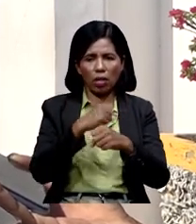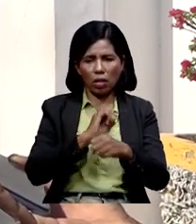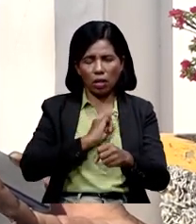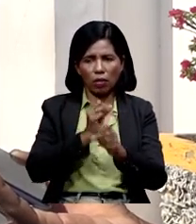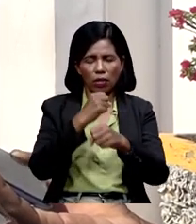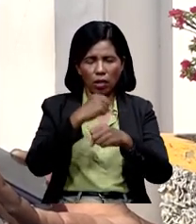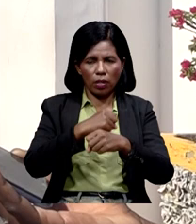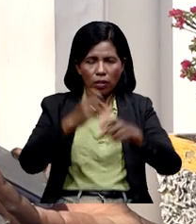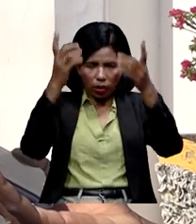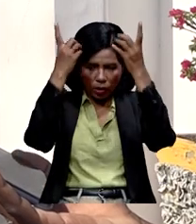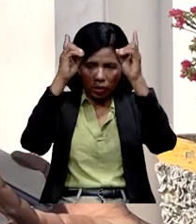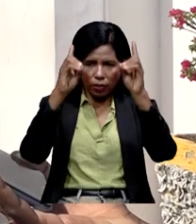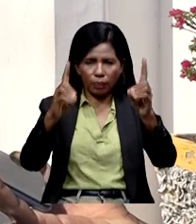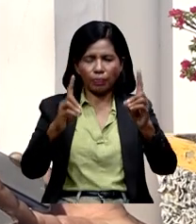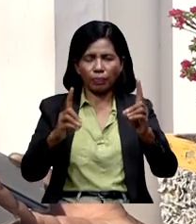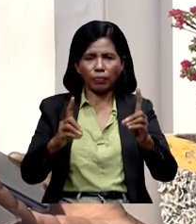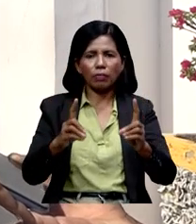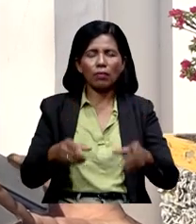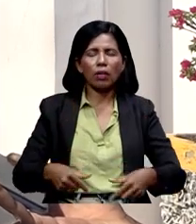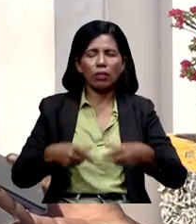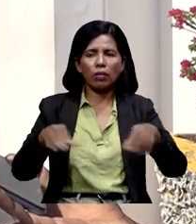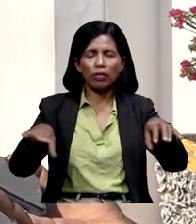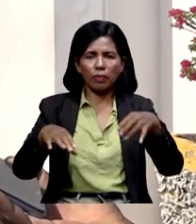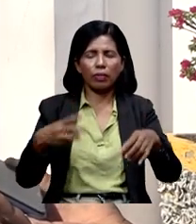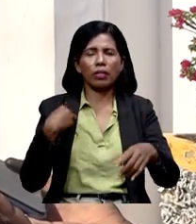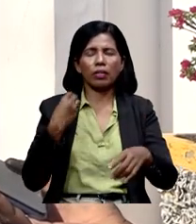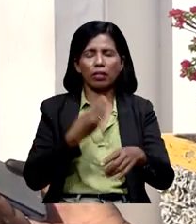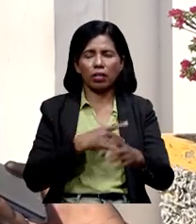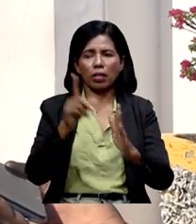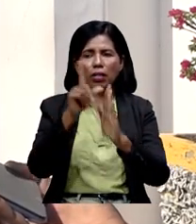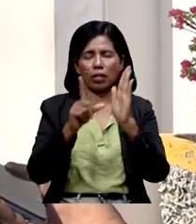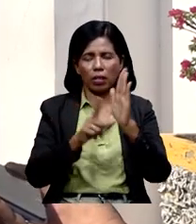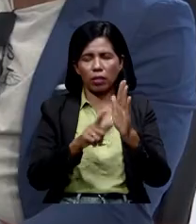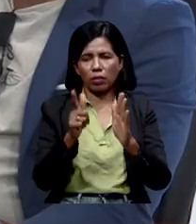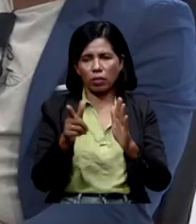leis de despacho, reforça e tem linha decreto-lei